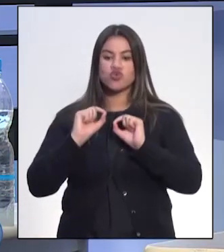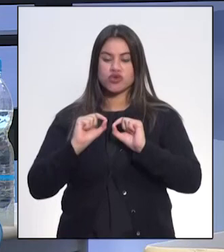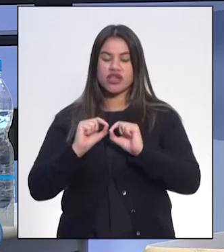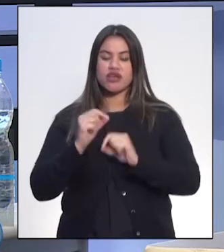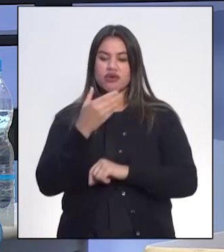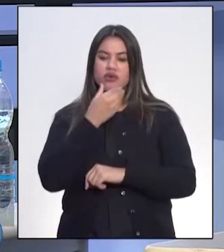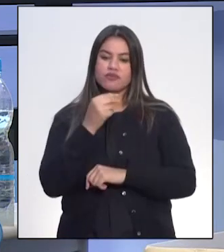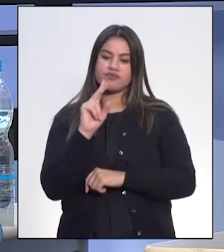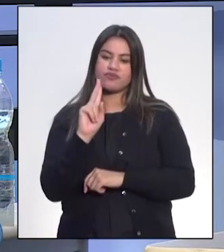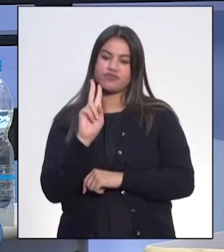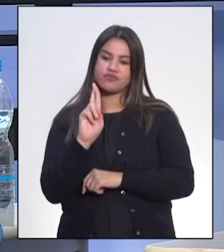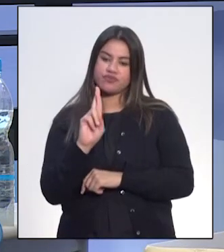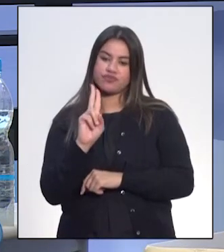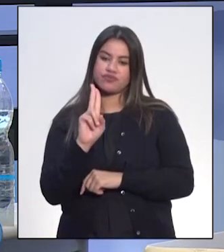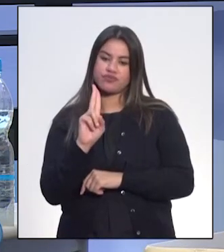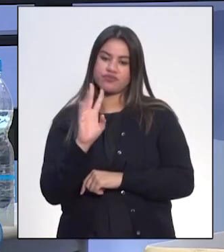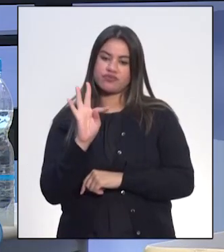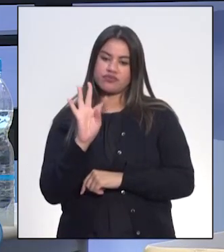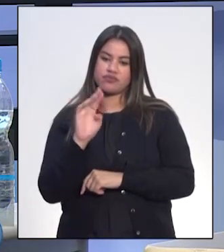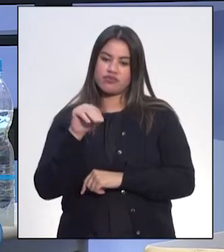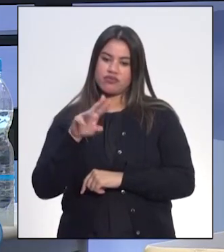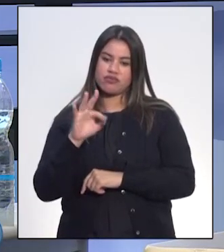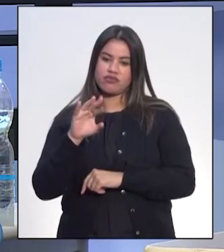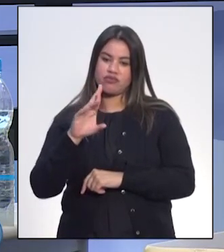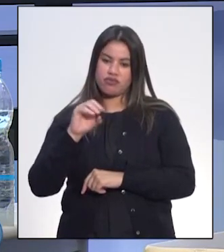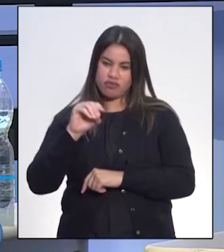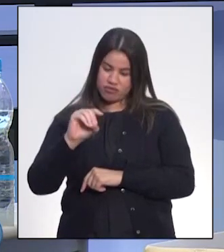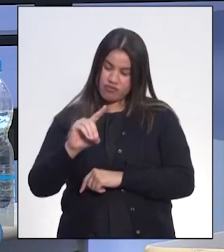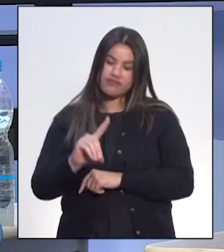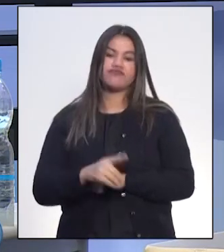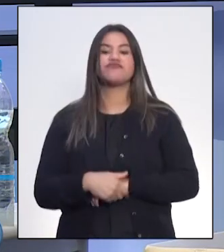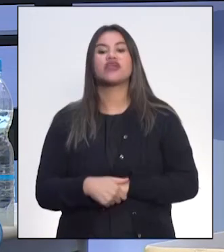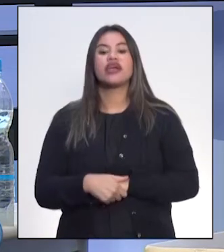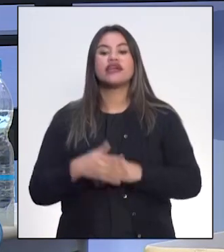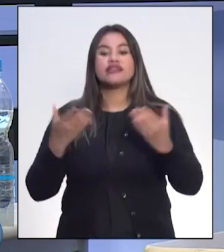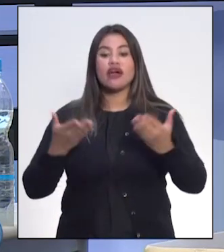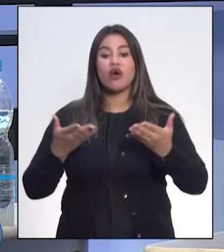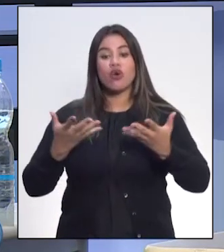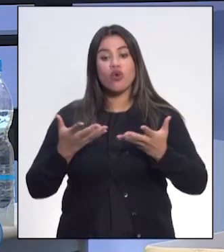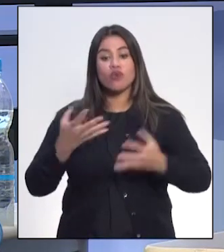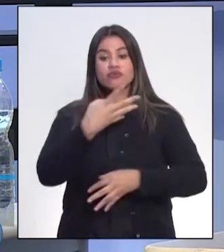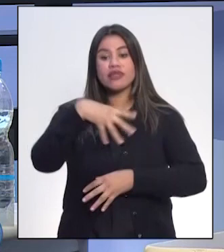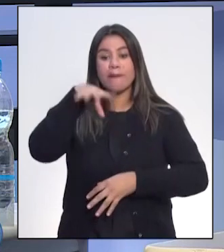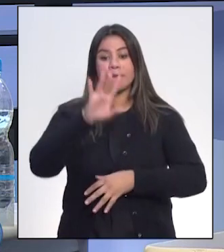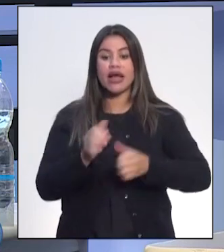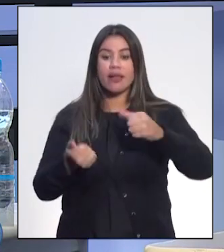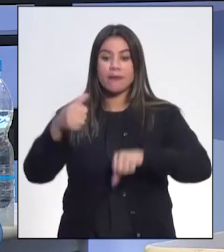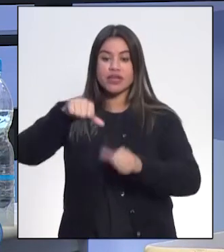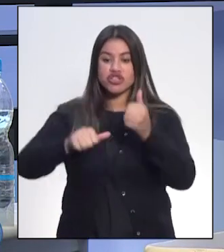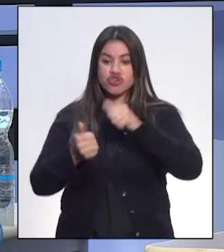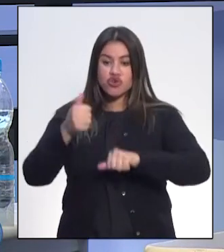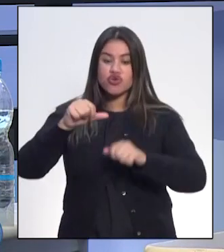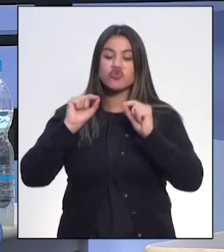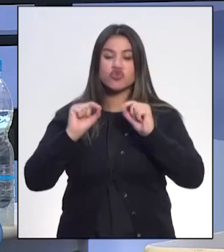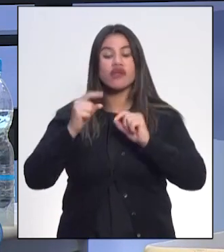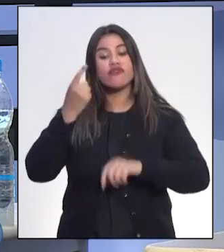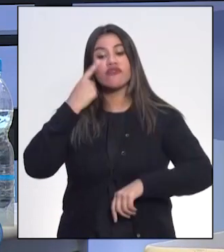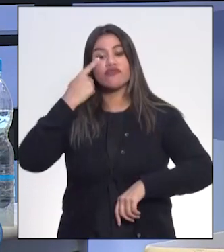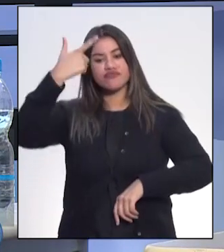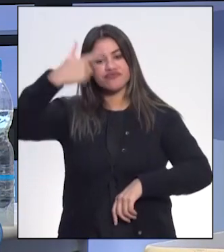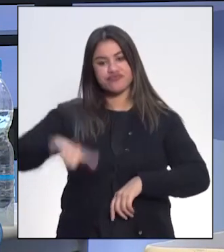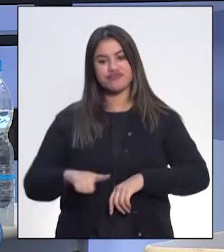perfeito? Aí vamos falar um pouquinho da tabela periódica. Vocês devem ter visto lá no ano passado, no primeiro ano, sobre a tabela periódica. Vamos recordar um pouquinho